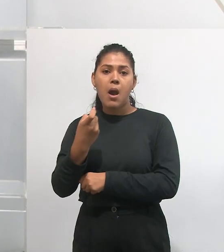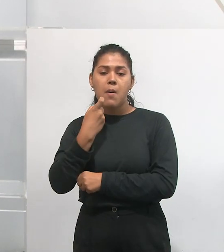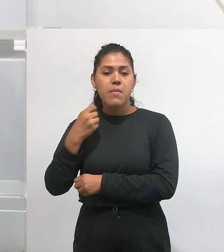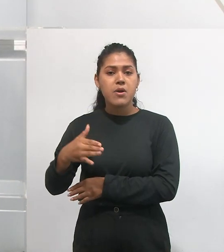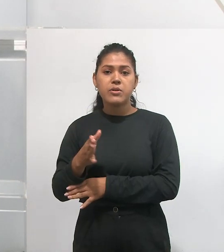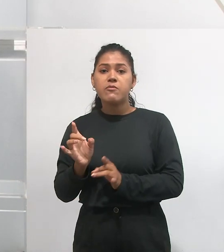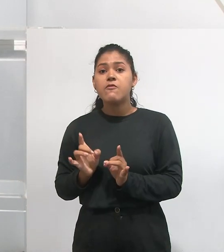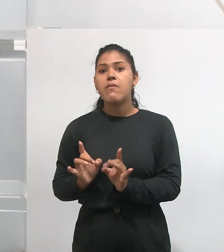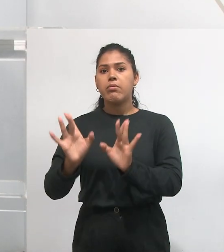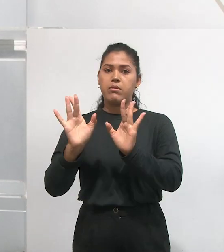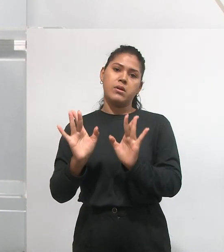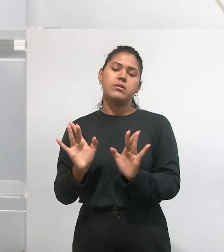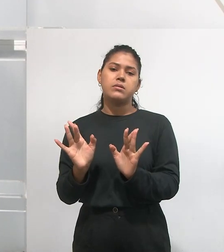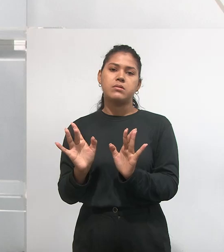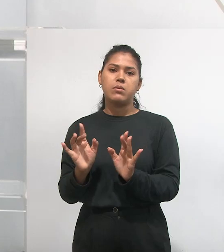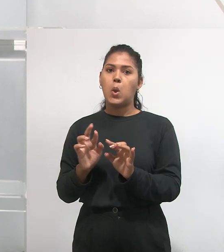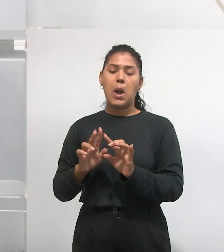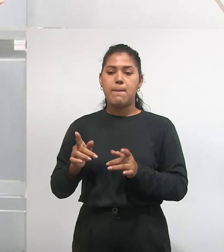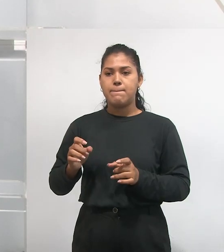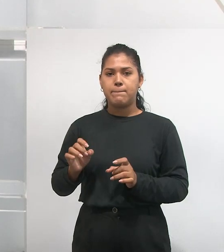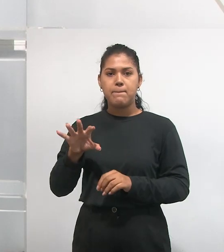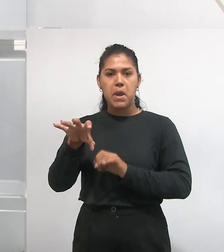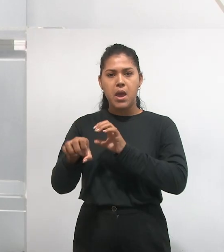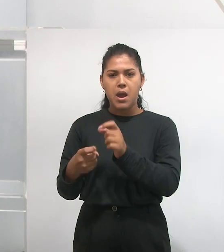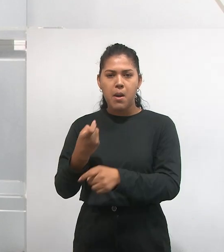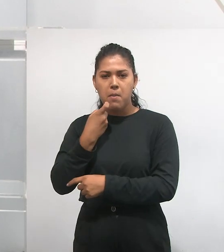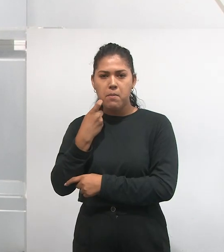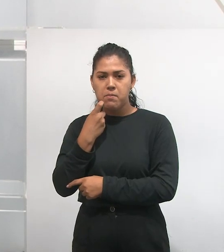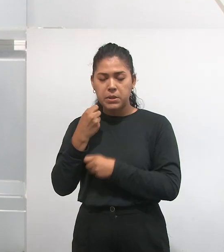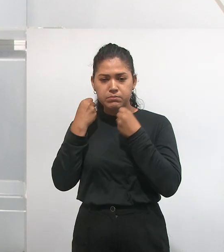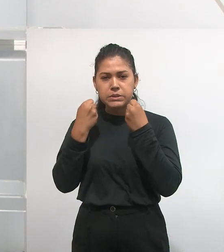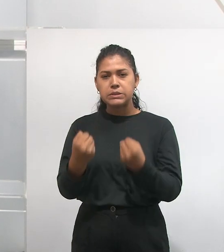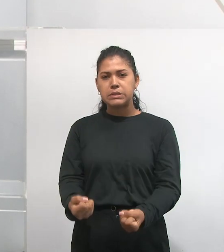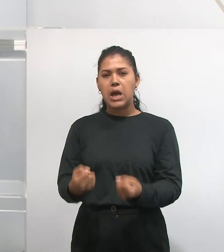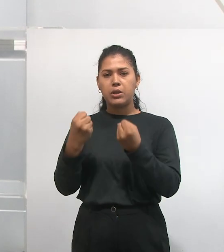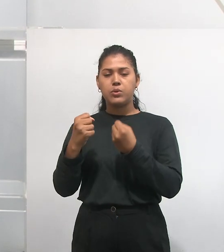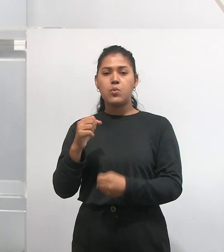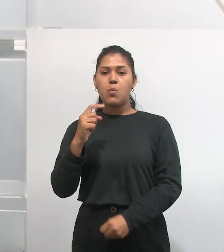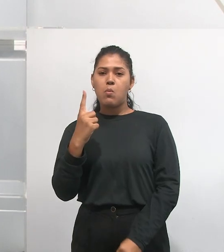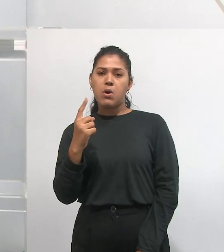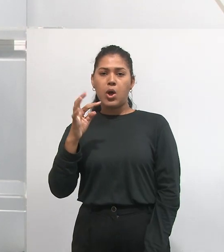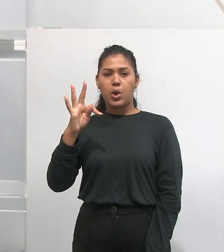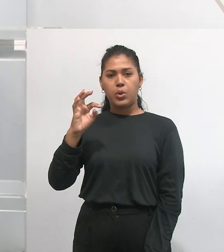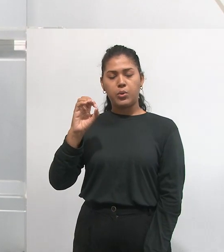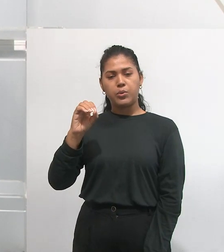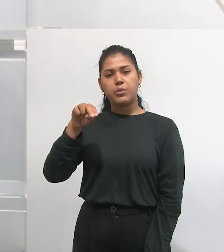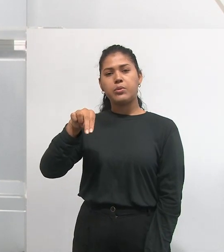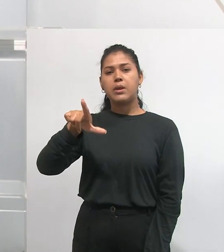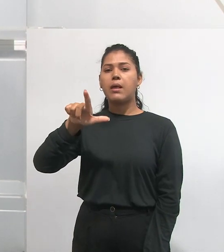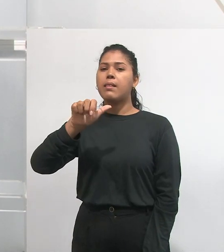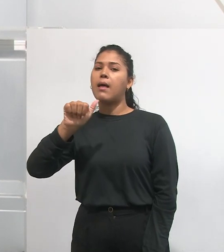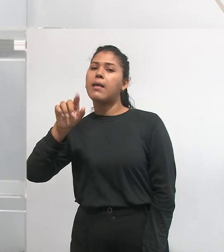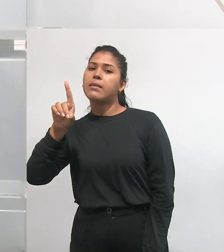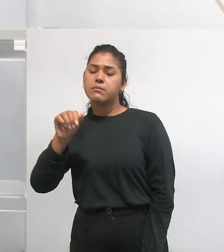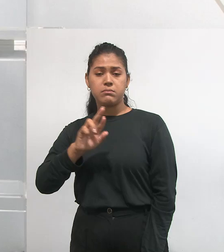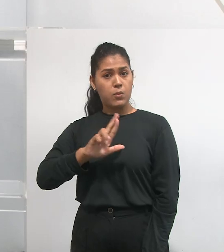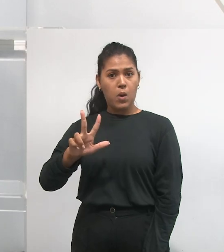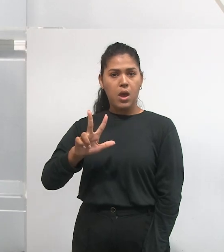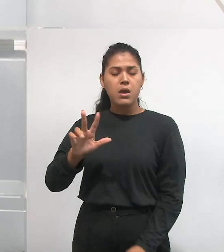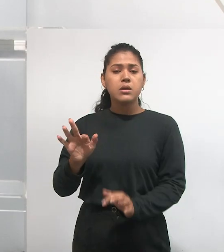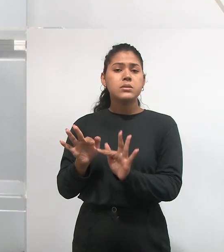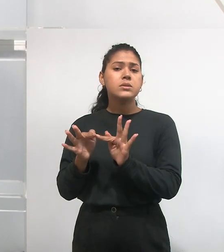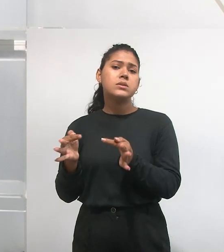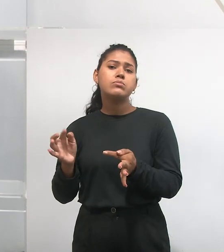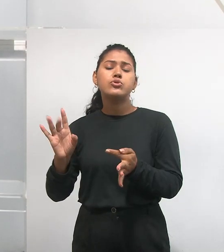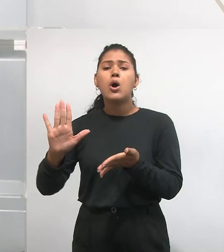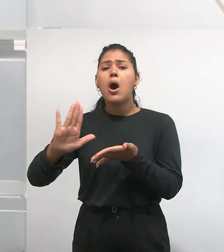comércio, mas não são pescas de toneladas de animais, né, de peixes. São pescas de